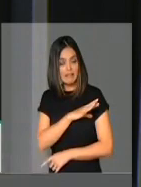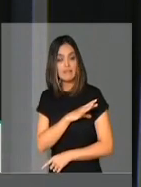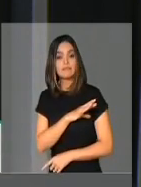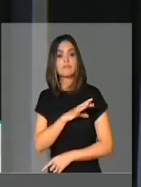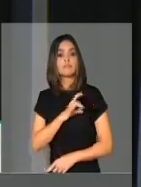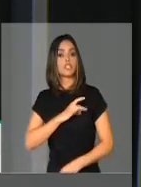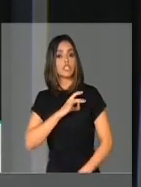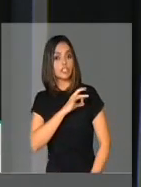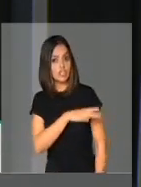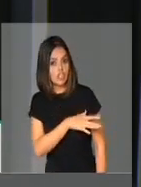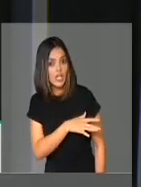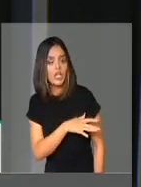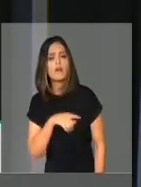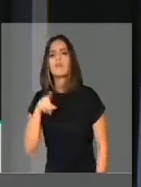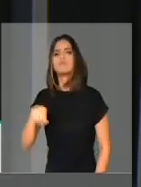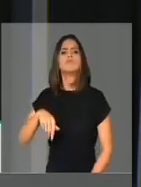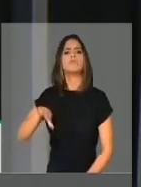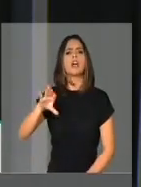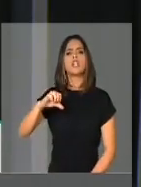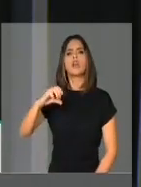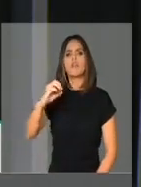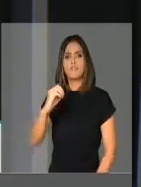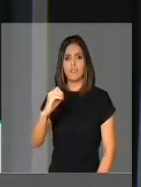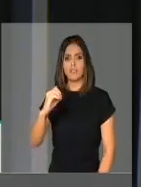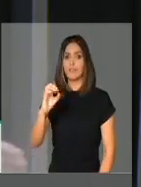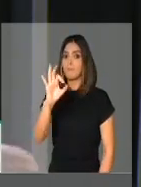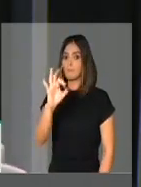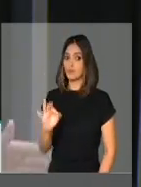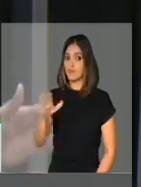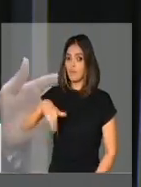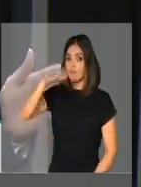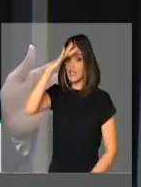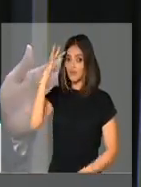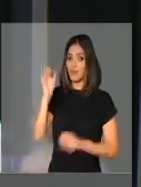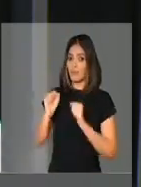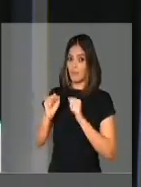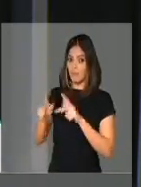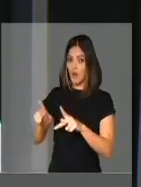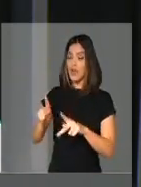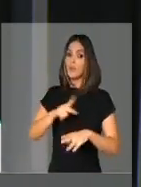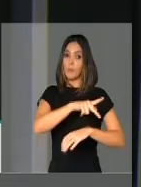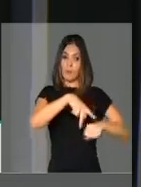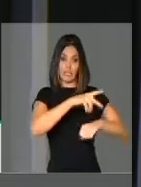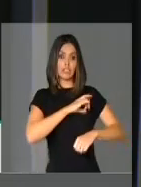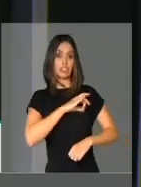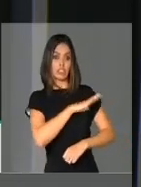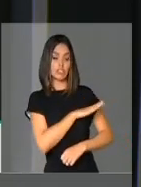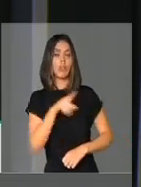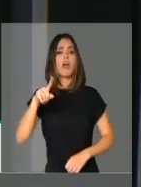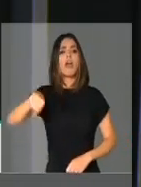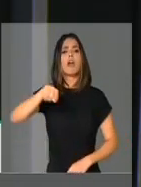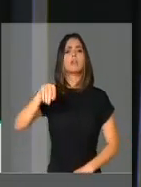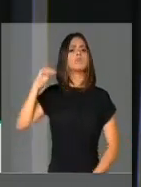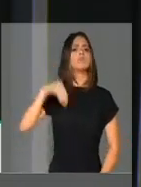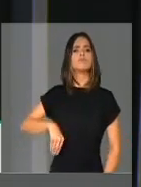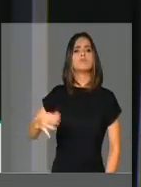Só para concluir, 30 segundos. Mais de 90% dos aposentados chilenos